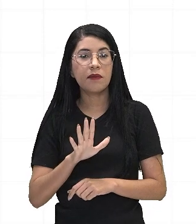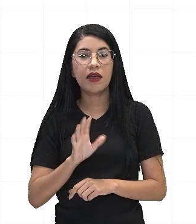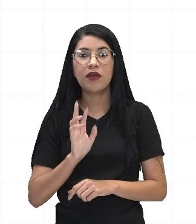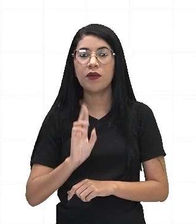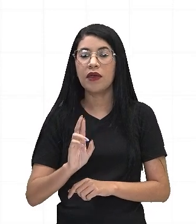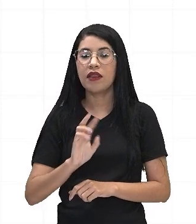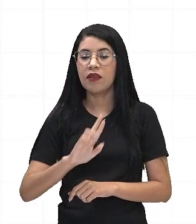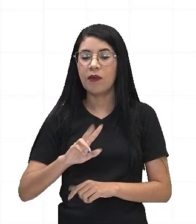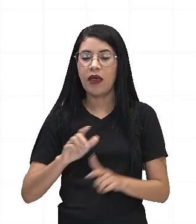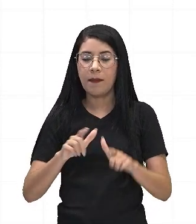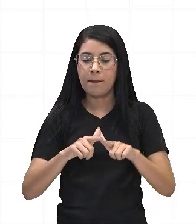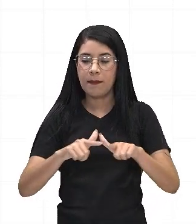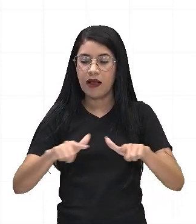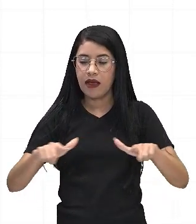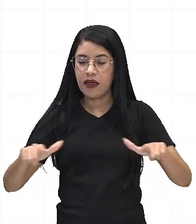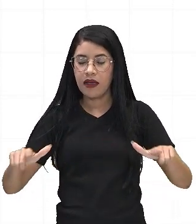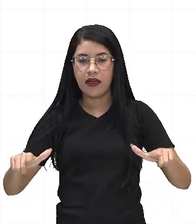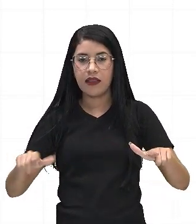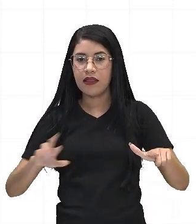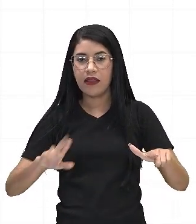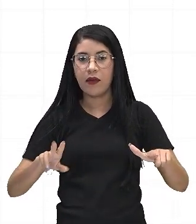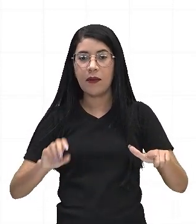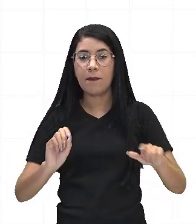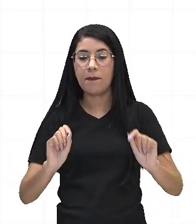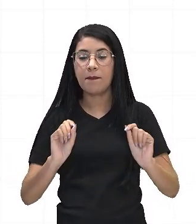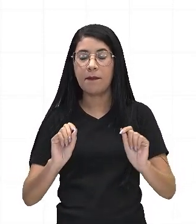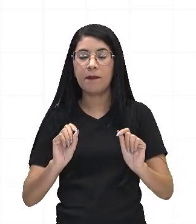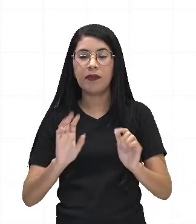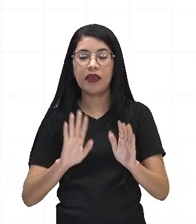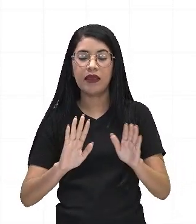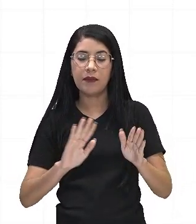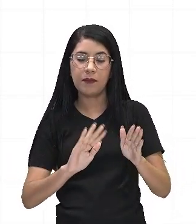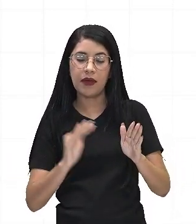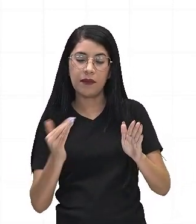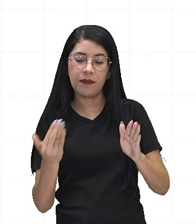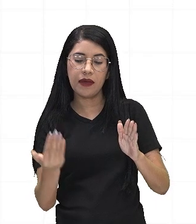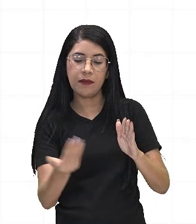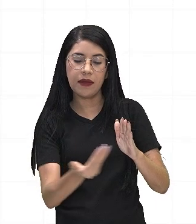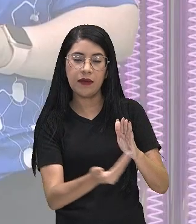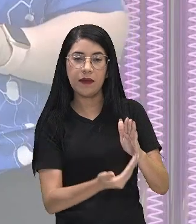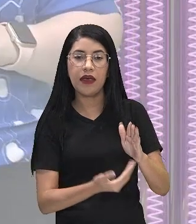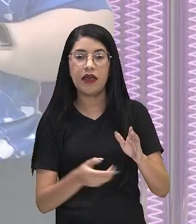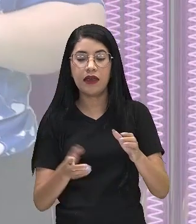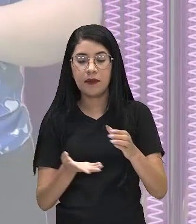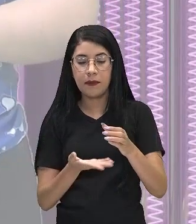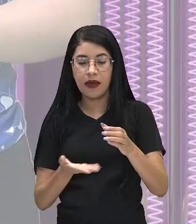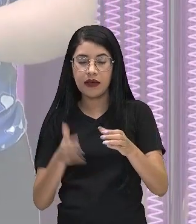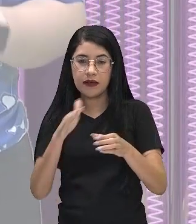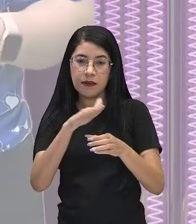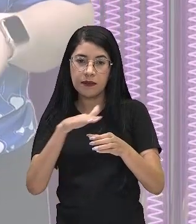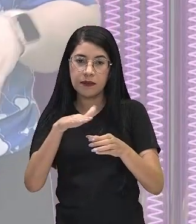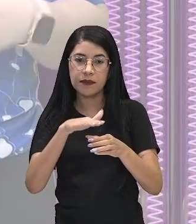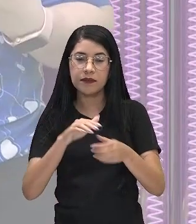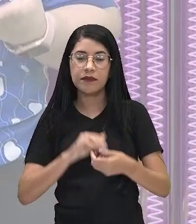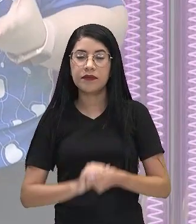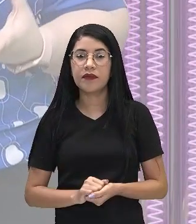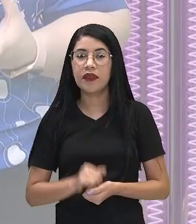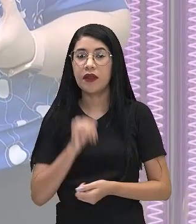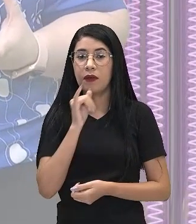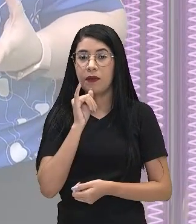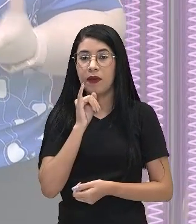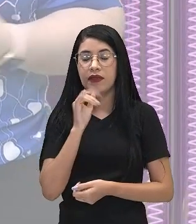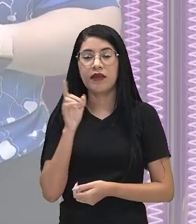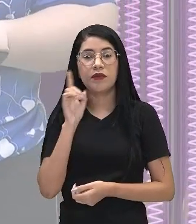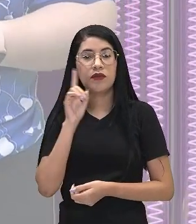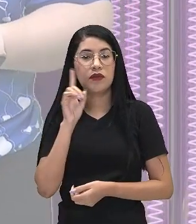são planas, formadas por faces laterais e bases, certo? E a gente pode ver no nosso dia